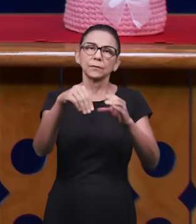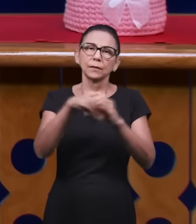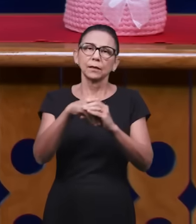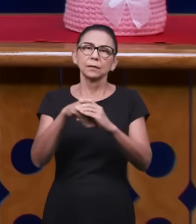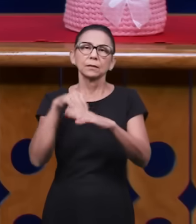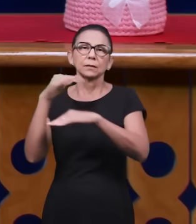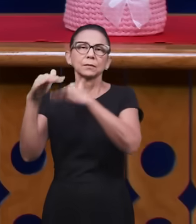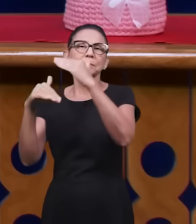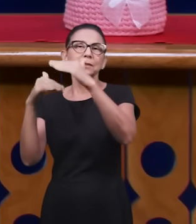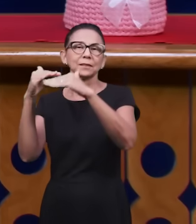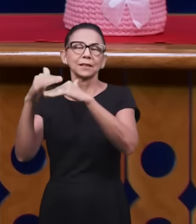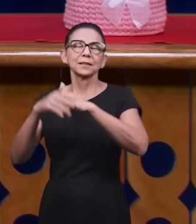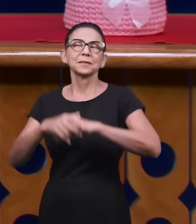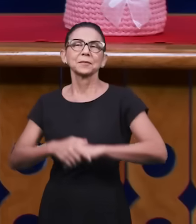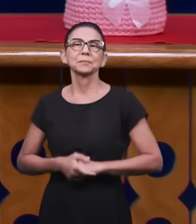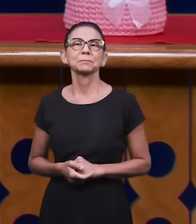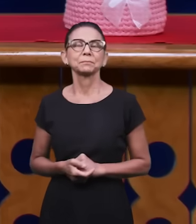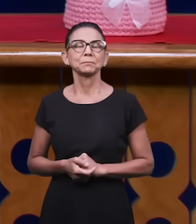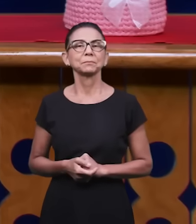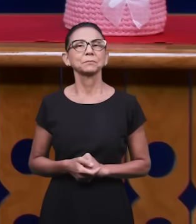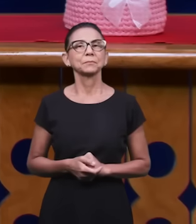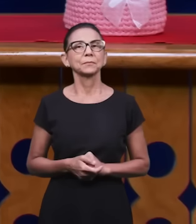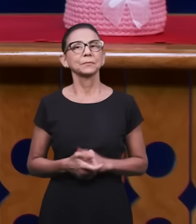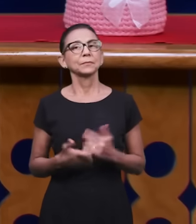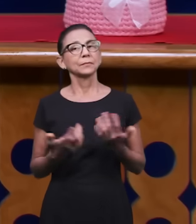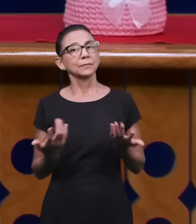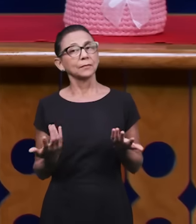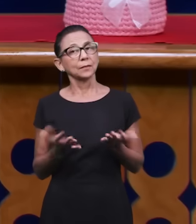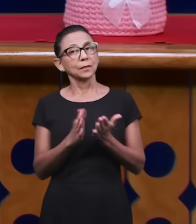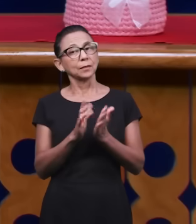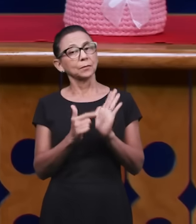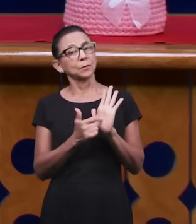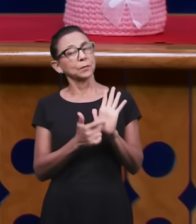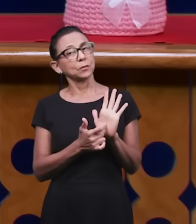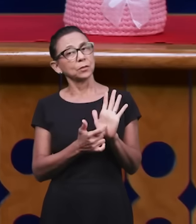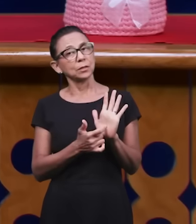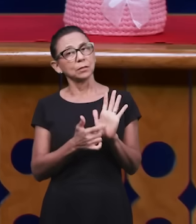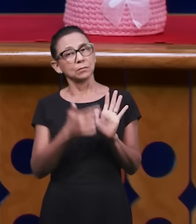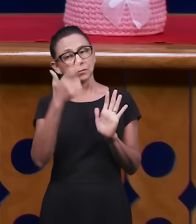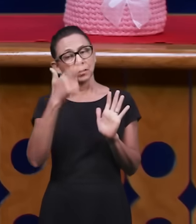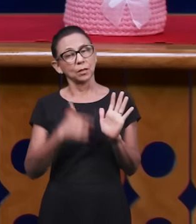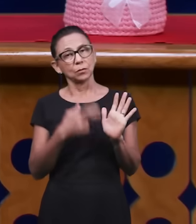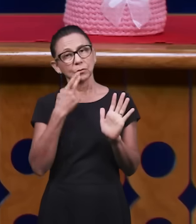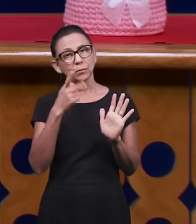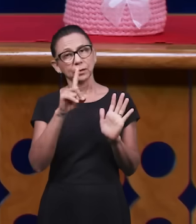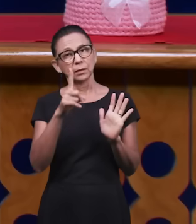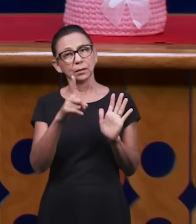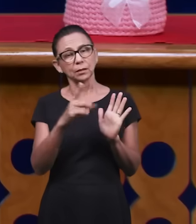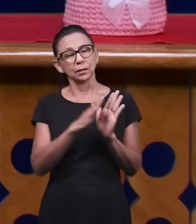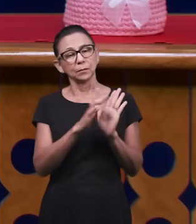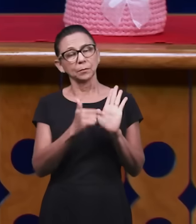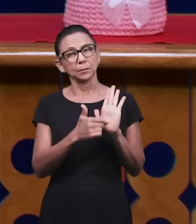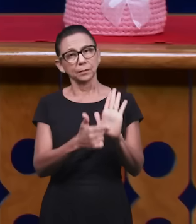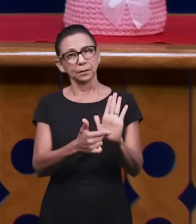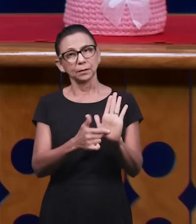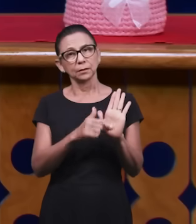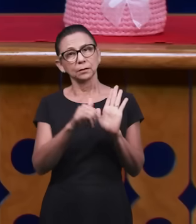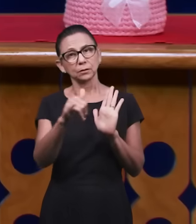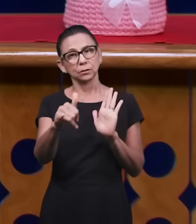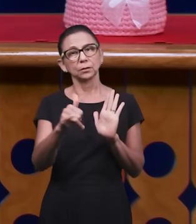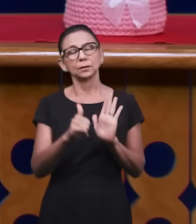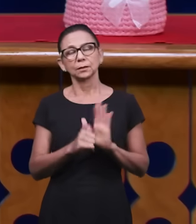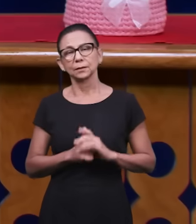vida, aí sim, a Bíblia diz, não sou eu que estou dizendo, é a palavra, ela diz que para